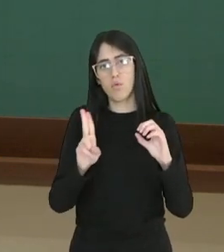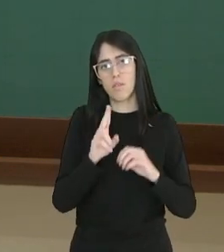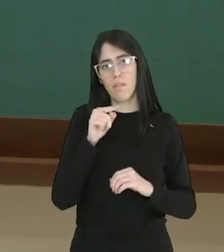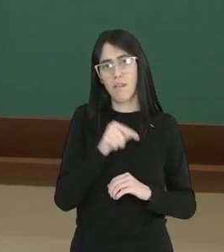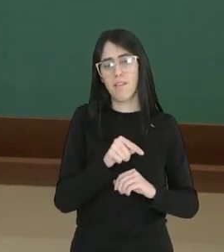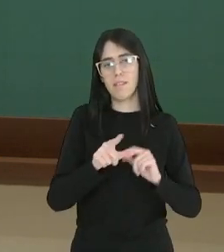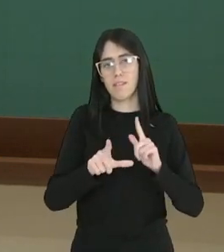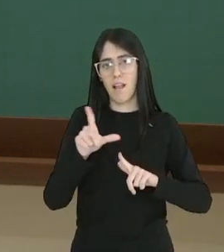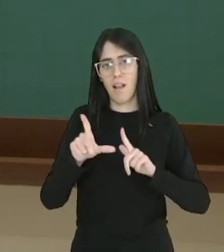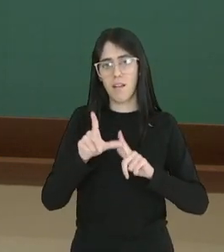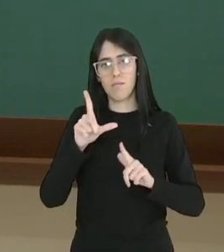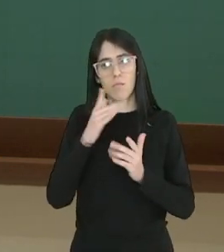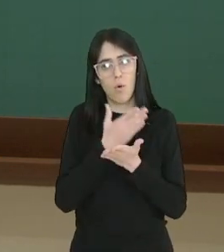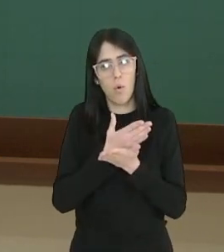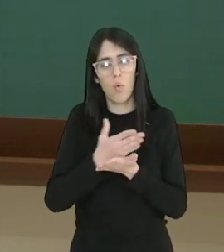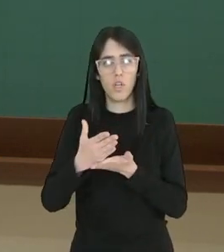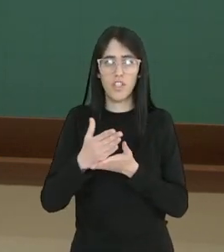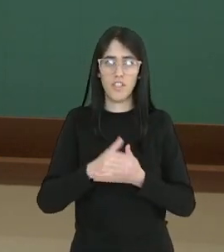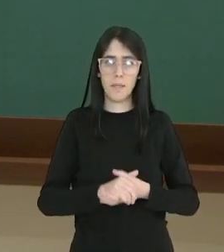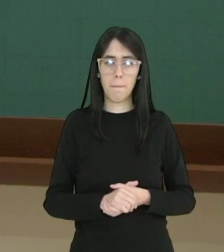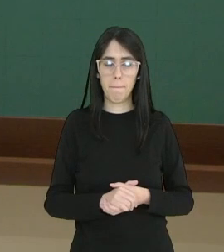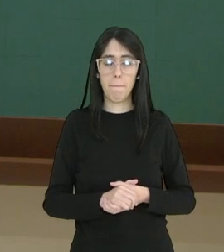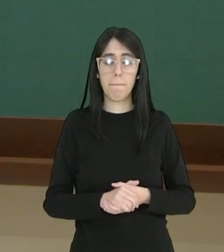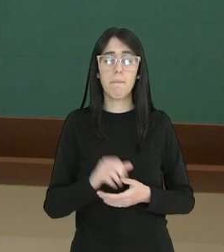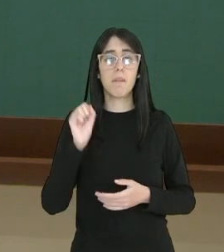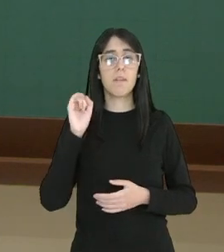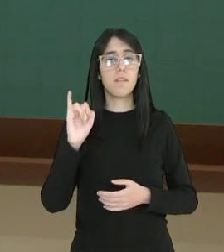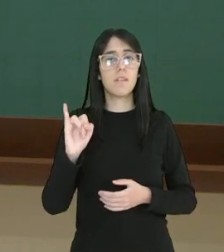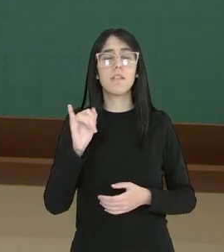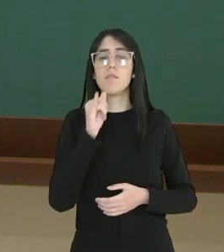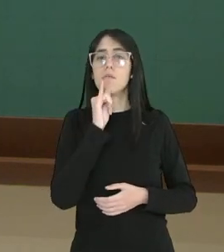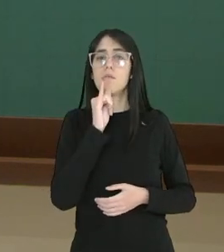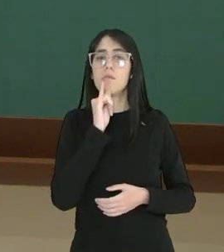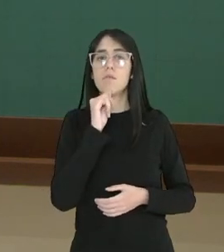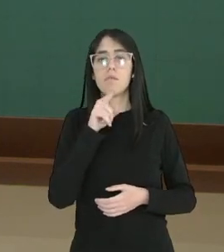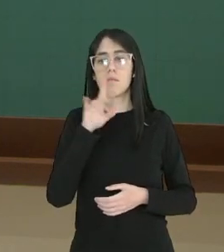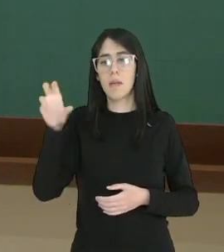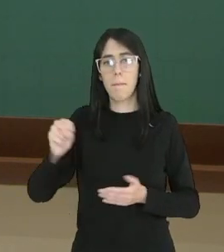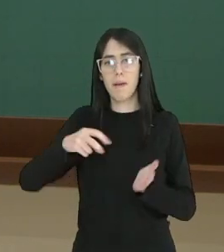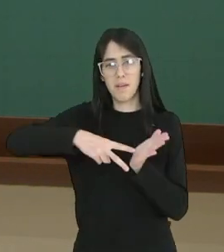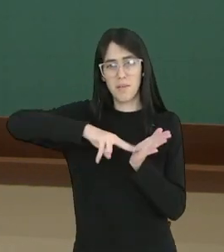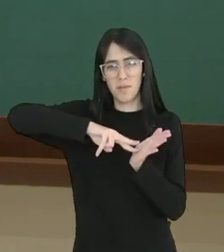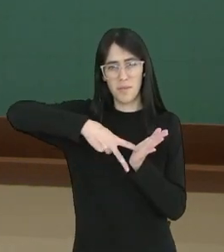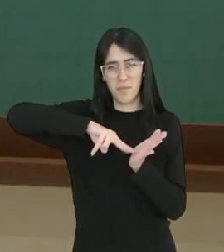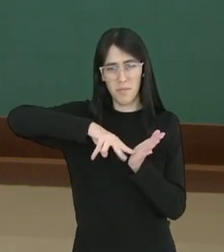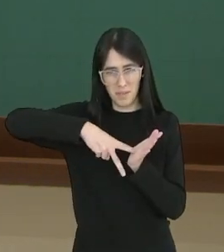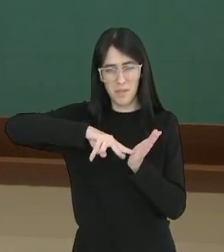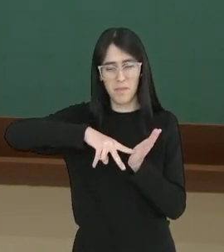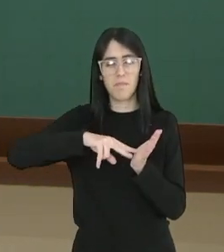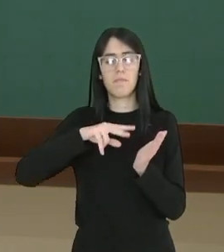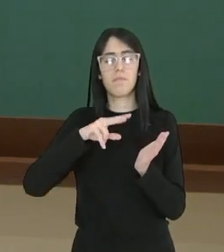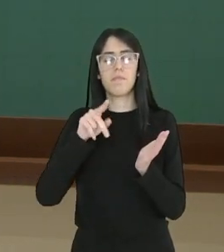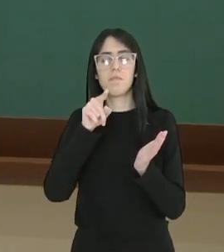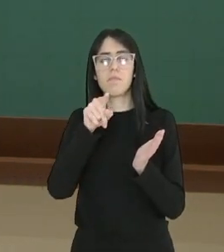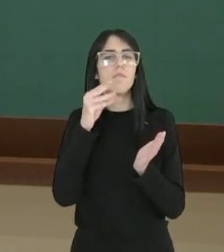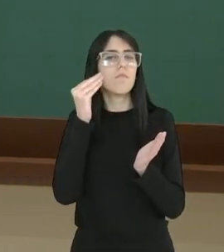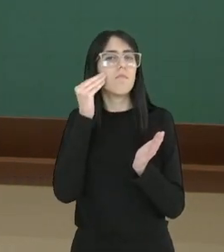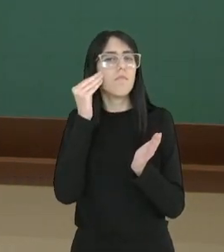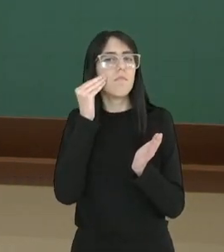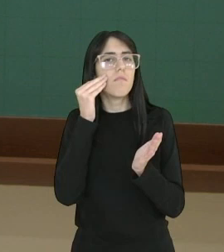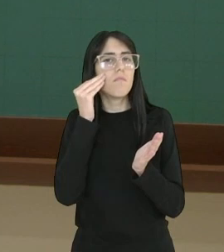para a circunferência. Porque se você pegar um compasso, por exemplo, e